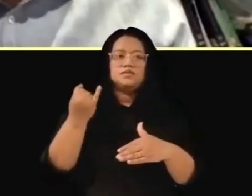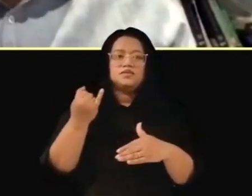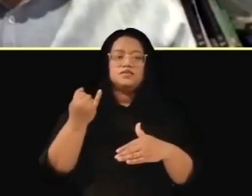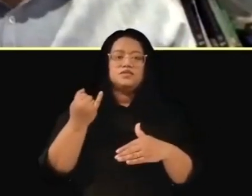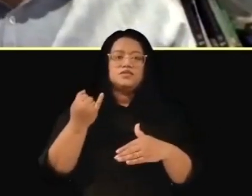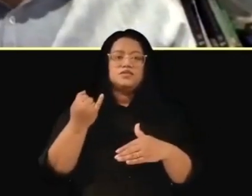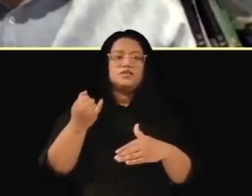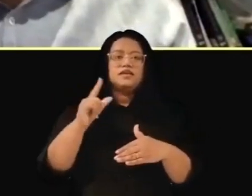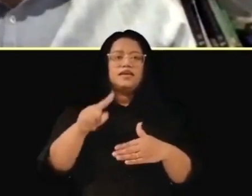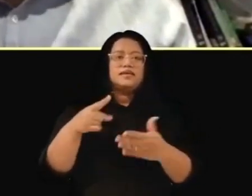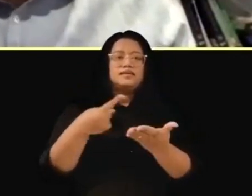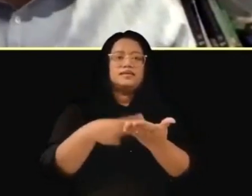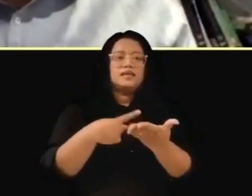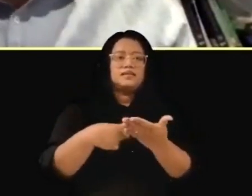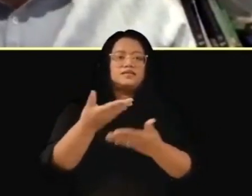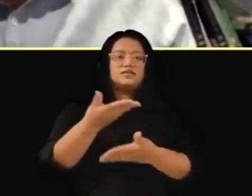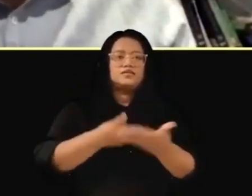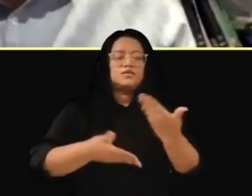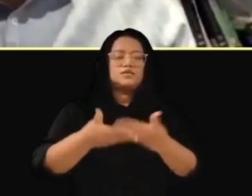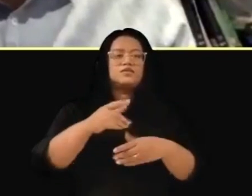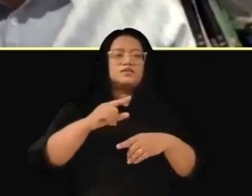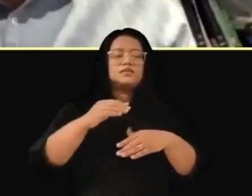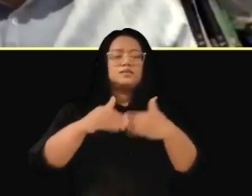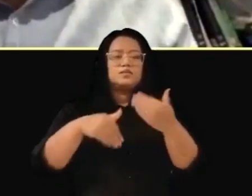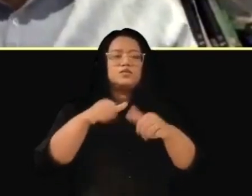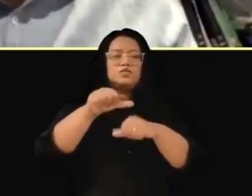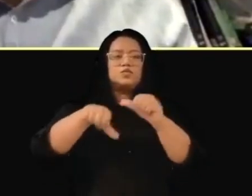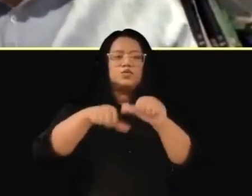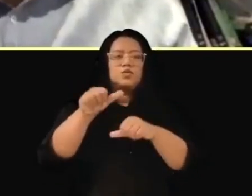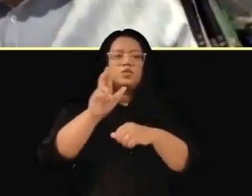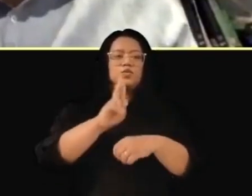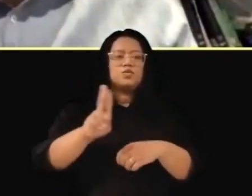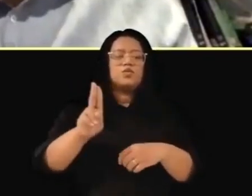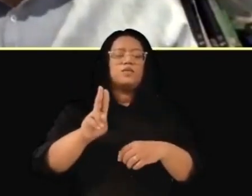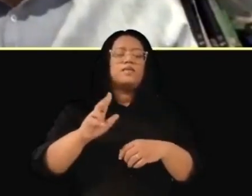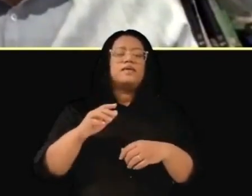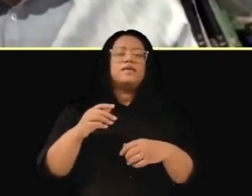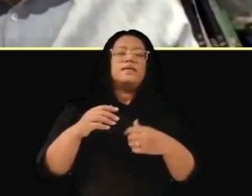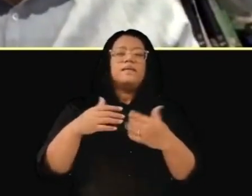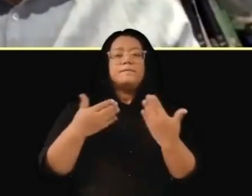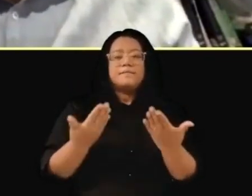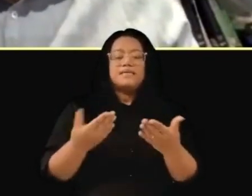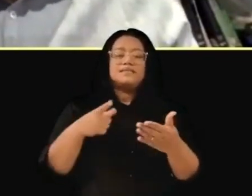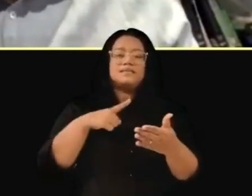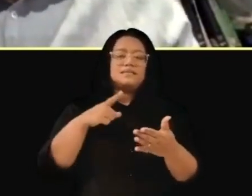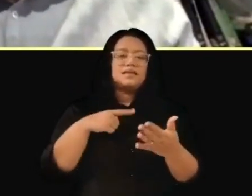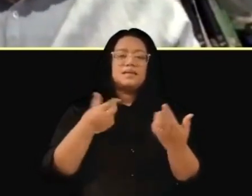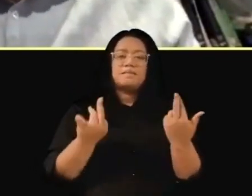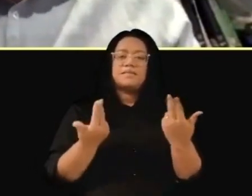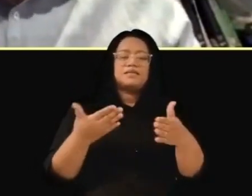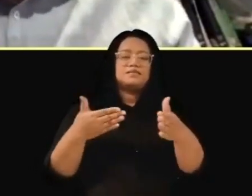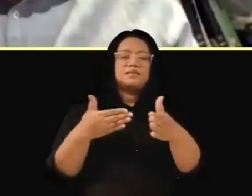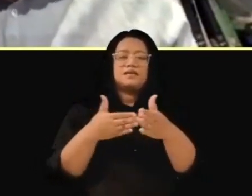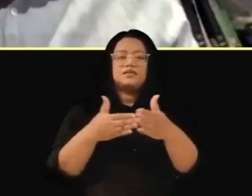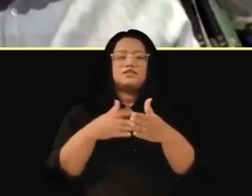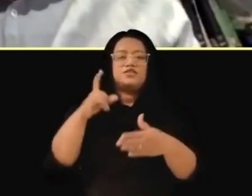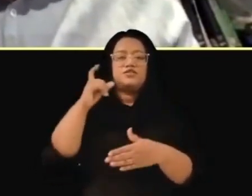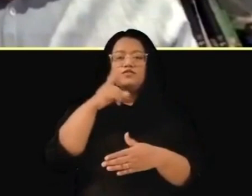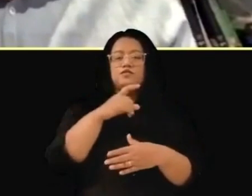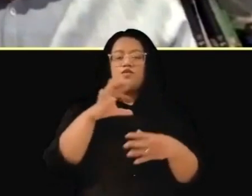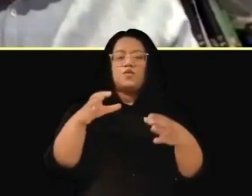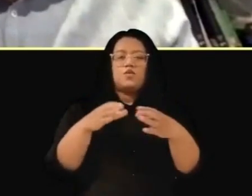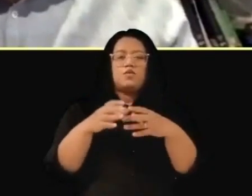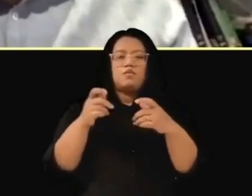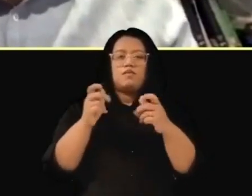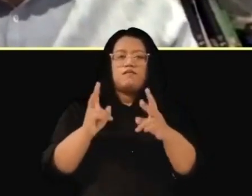o Tratado de Cooperação Amazônica, que depois virou Organização do Tratado de Cooperação Amazônica, e carece das mesmas dificuldades. Não tem um corpo técnico